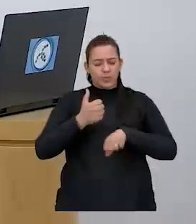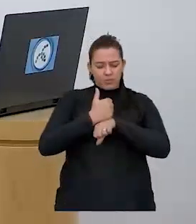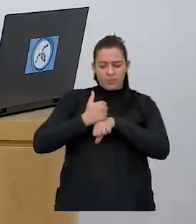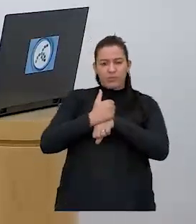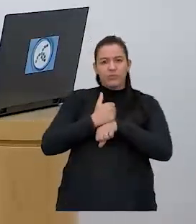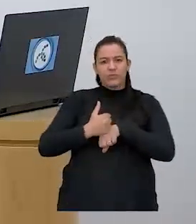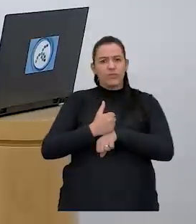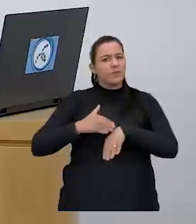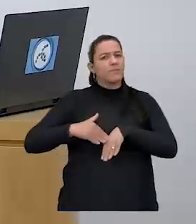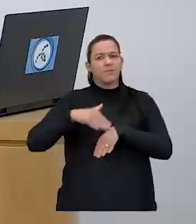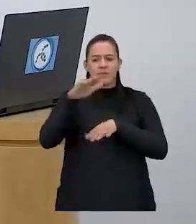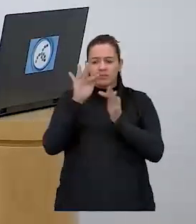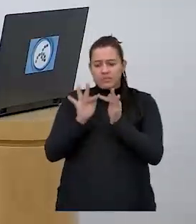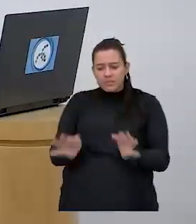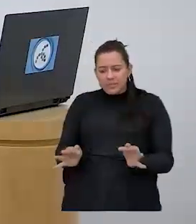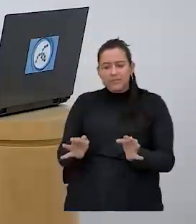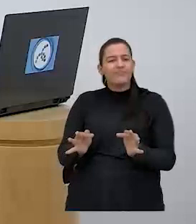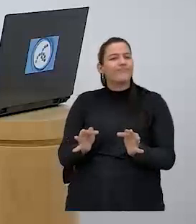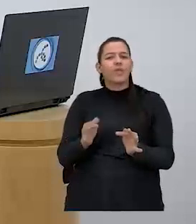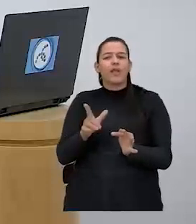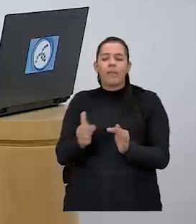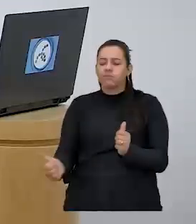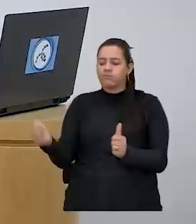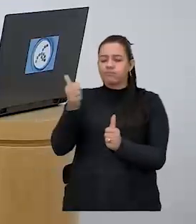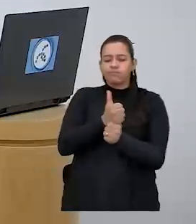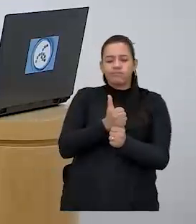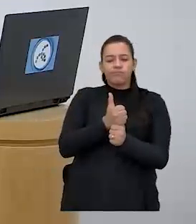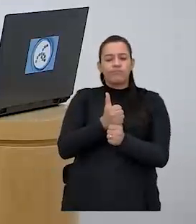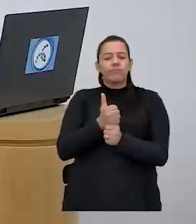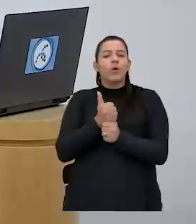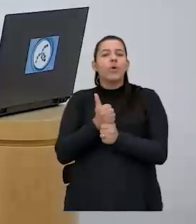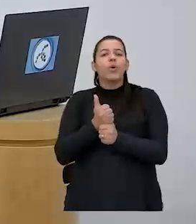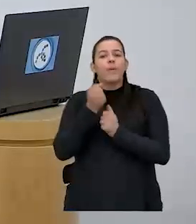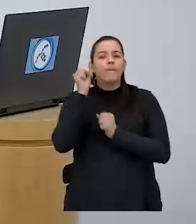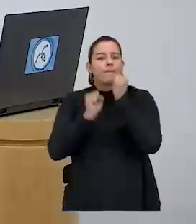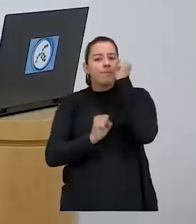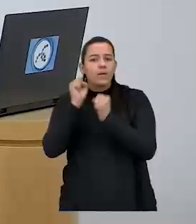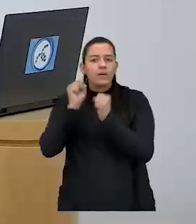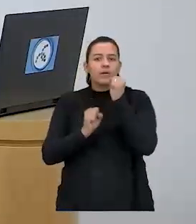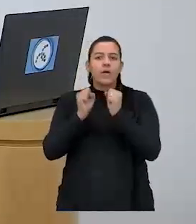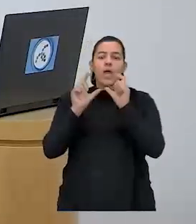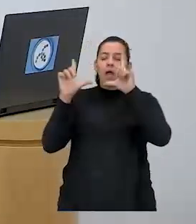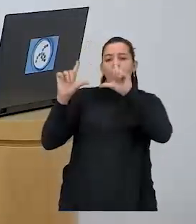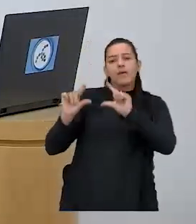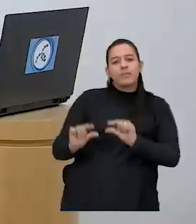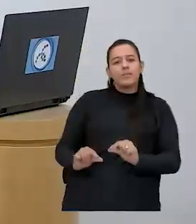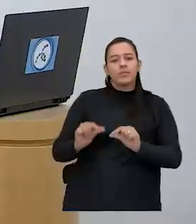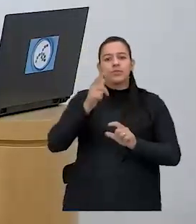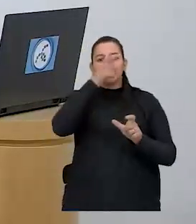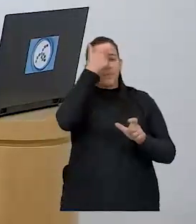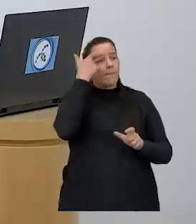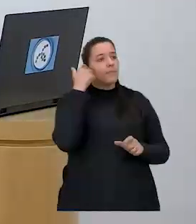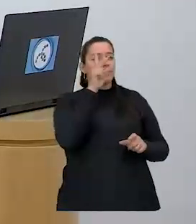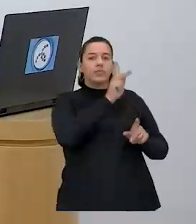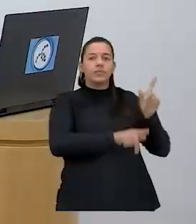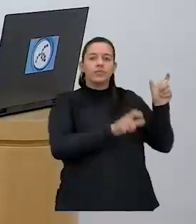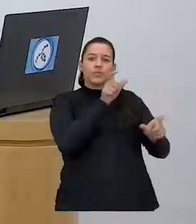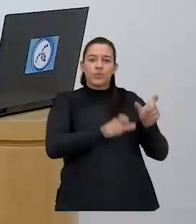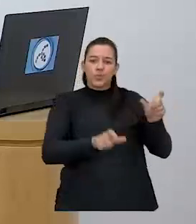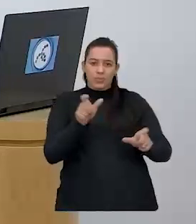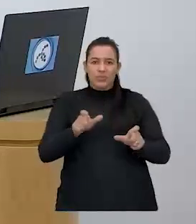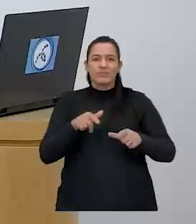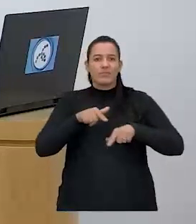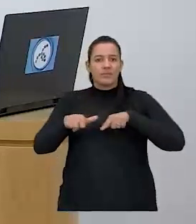profissões mais simples, elas vão sendo substituídas aí pelas máquinas e cada vez menos utilizando a mão de obra humana, né,